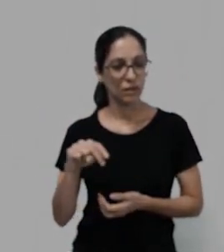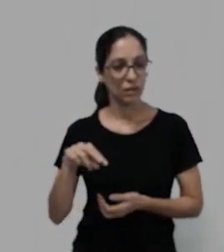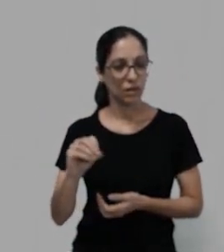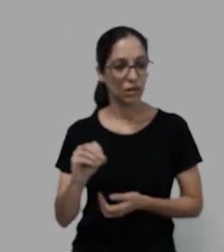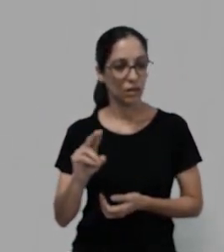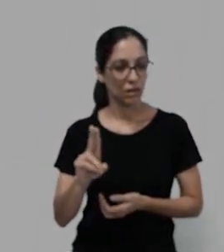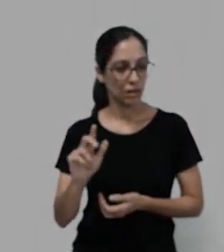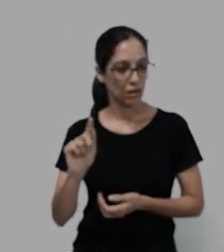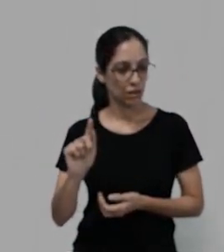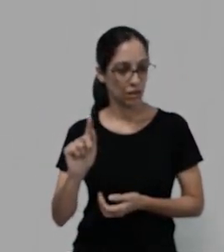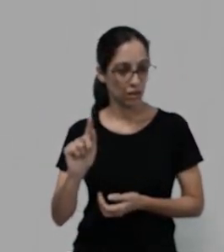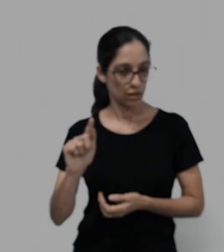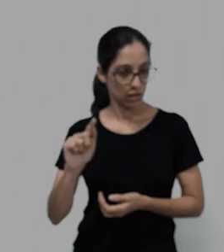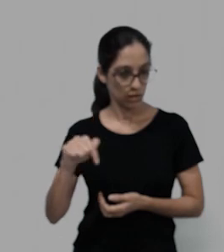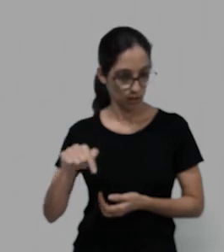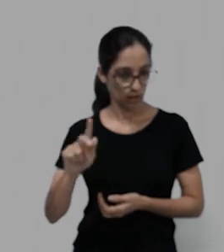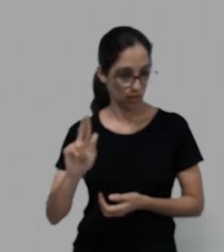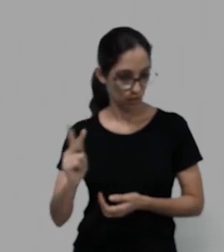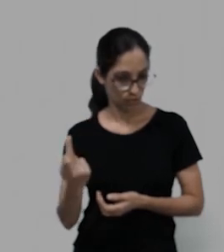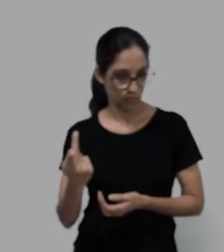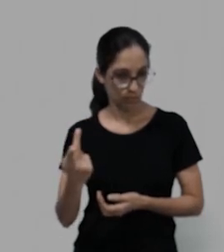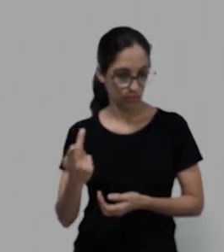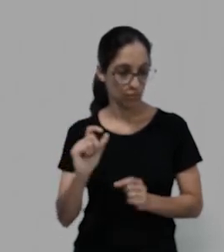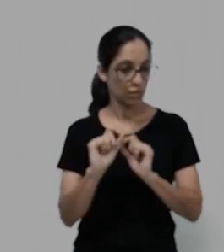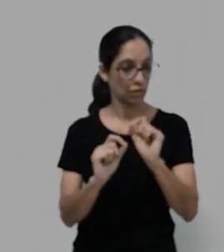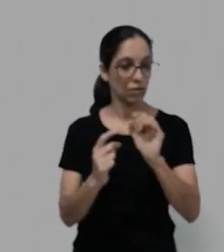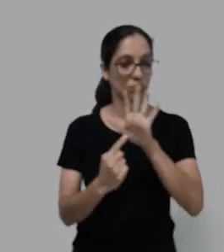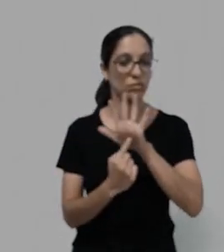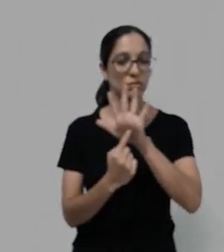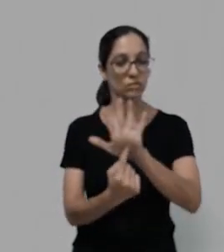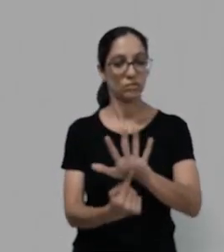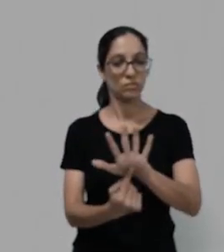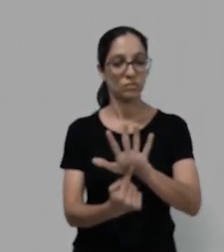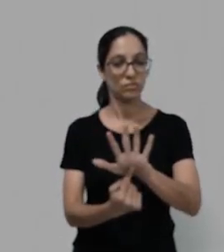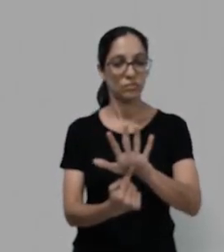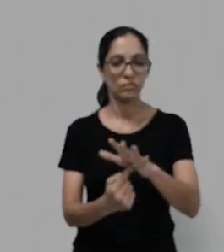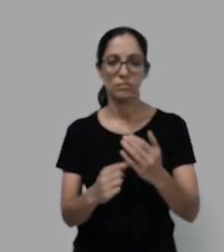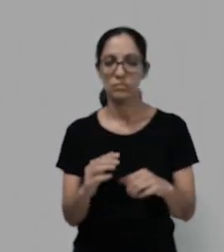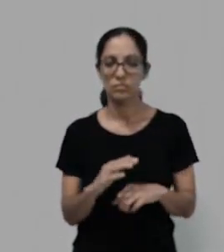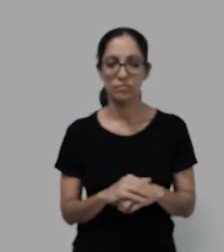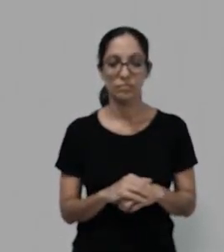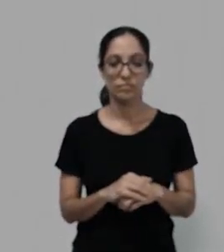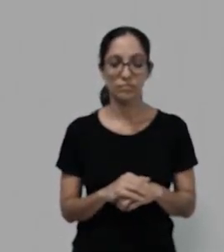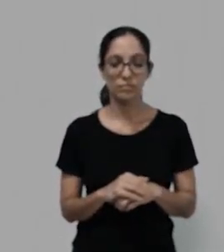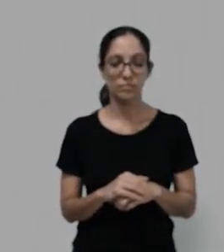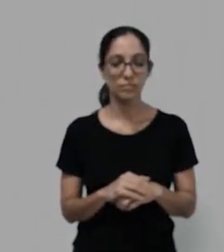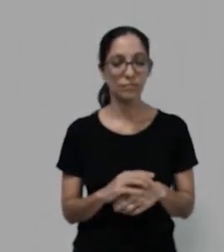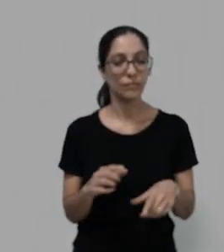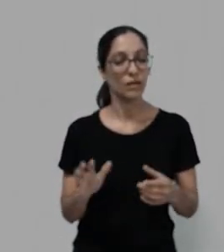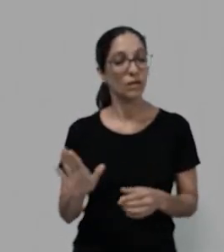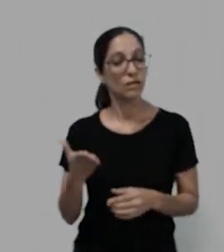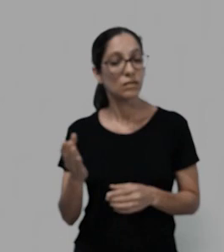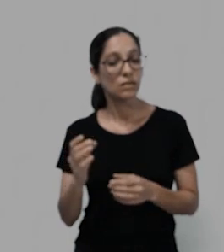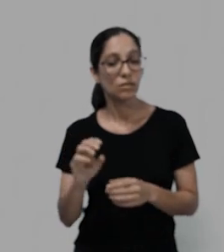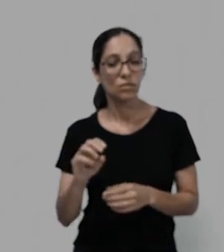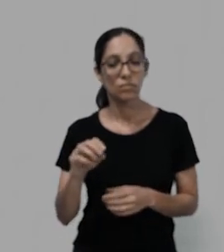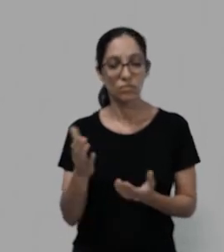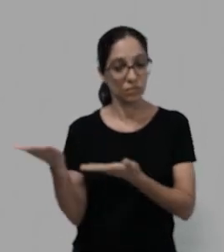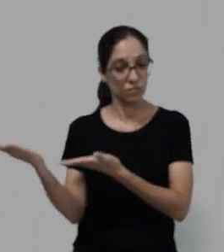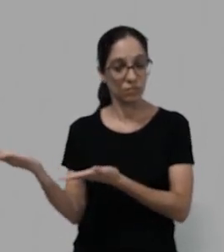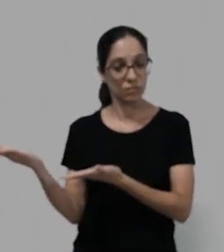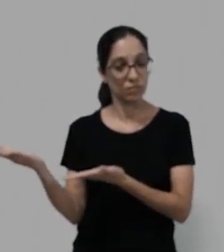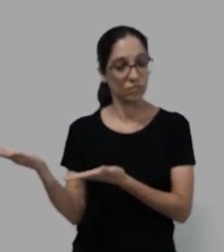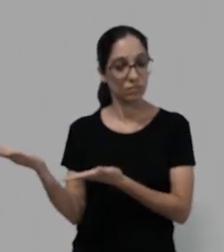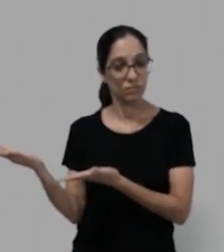Enough. Enough significa o suficiente ou o bastante. Tá? Então, you don't